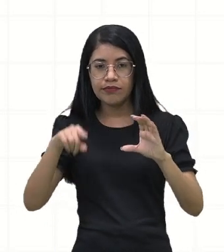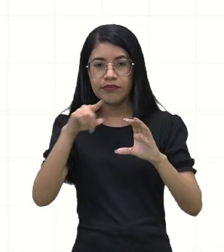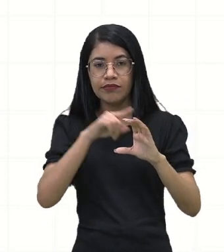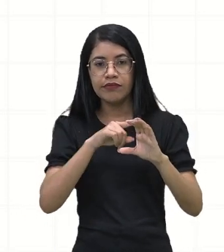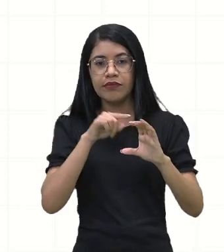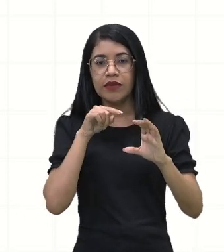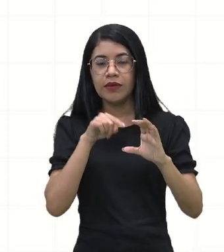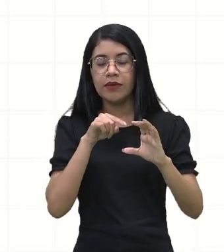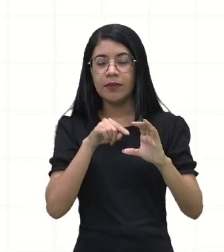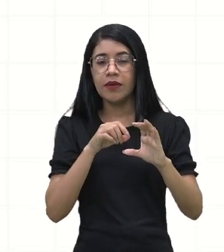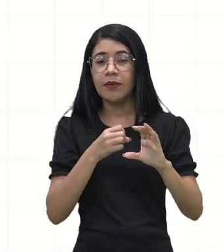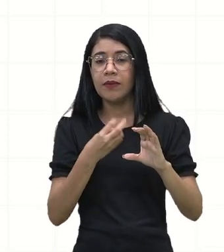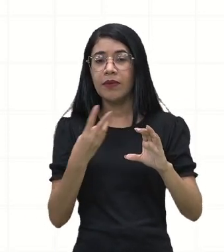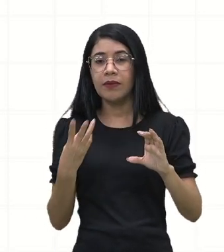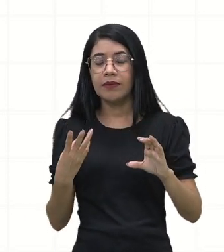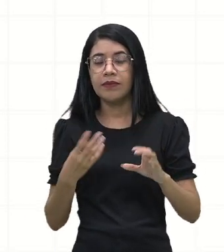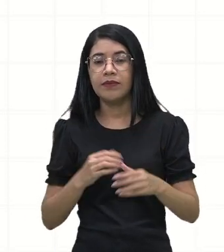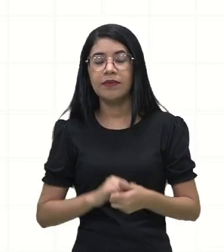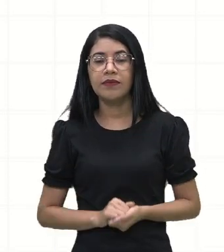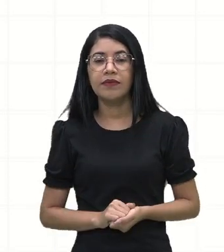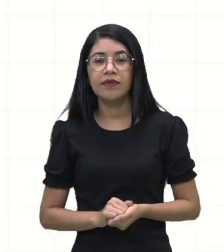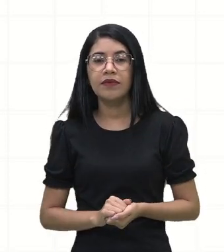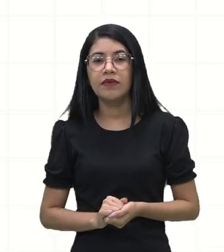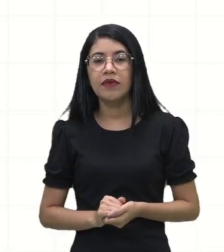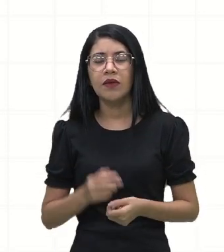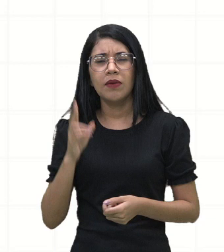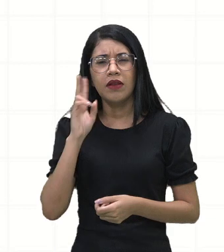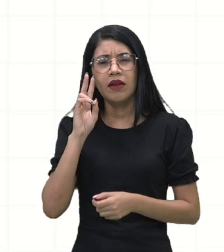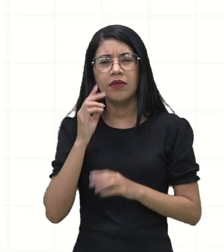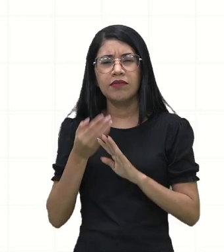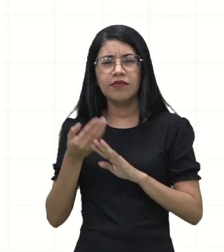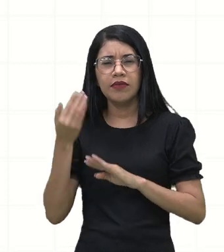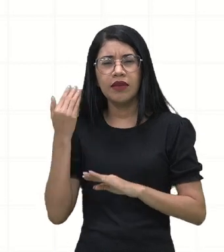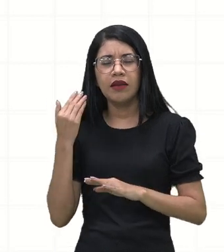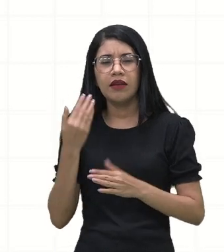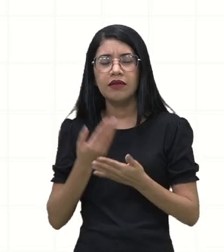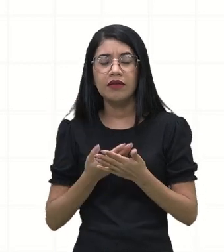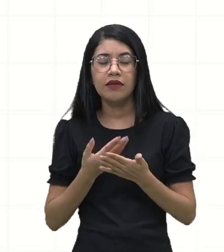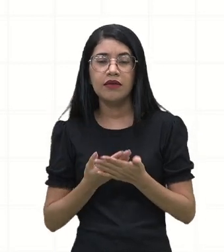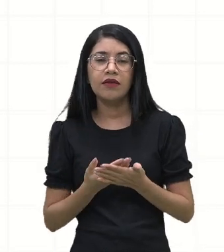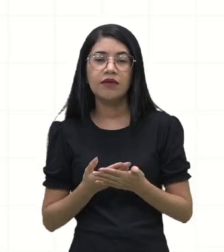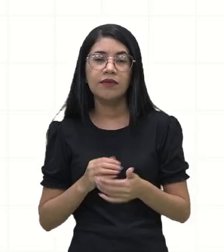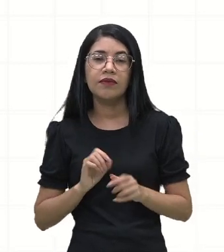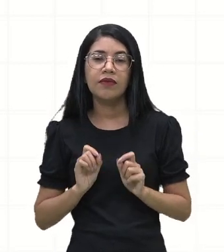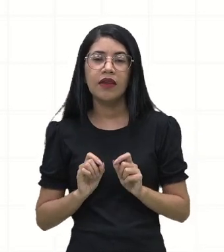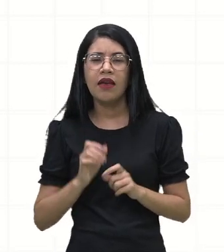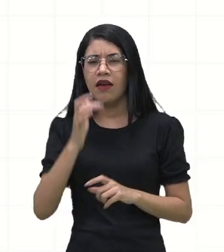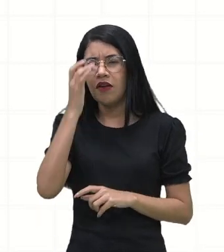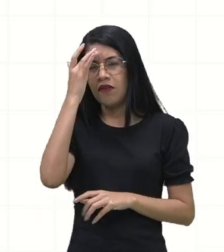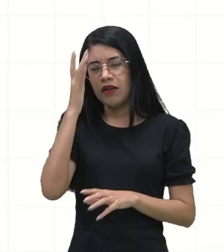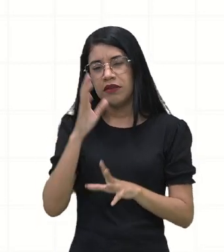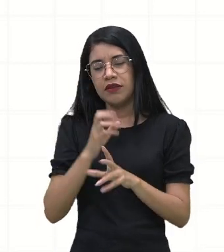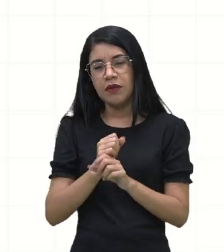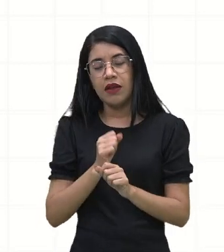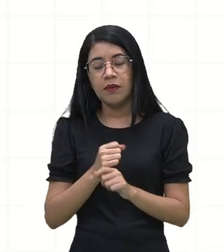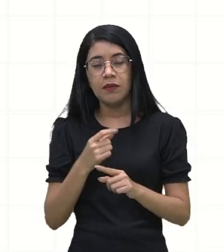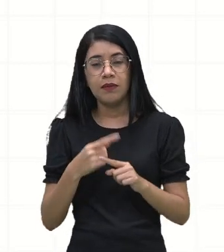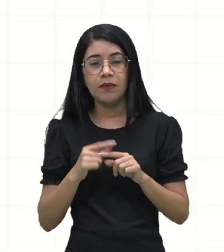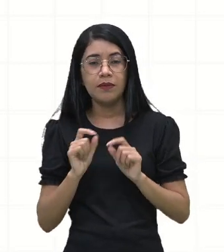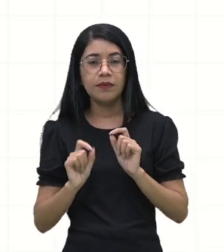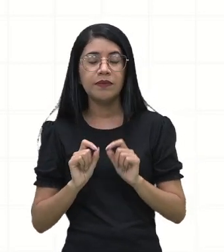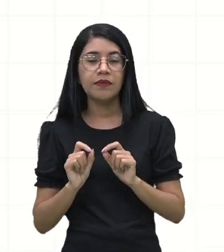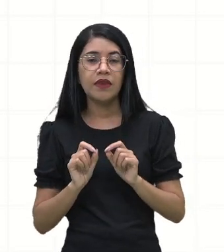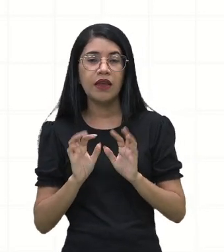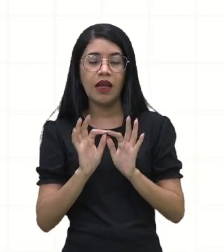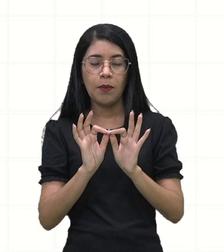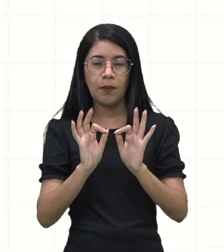aí, sabendo, né, lembrando aí das aulas do professor Alexandre, vai ficar fácil, porque o comprimento de